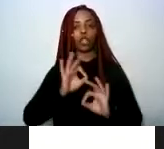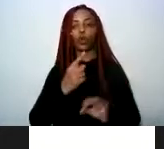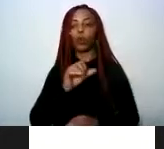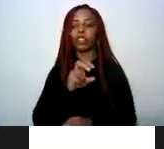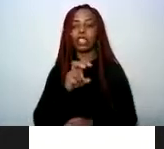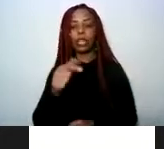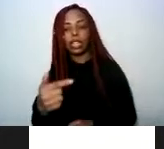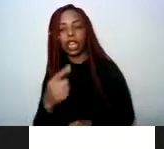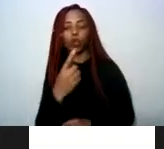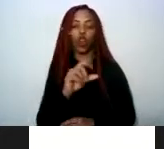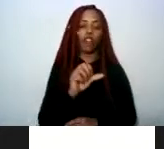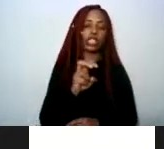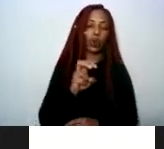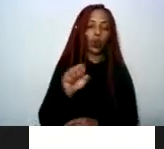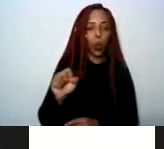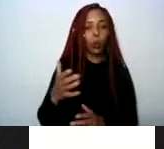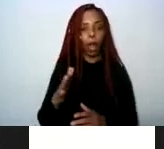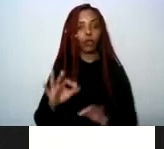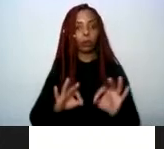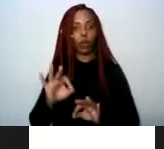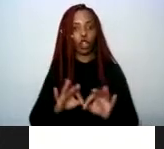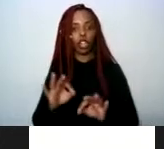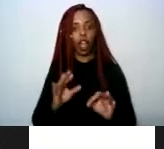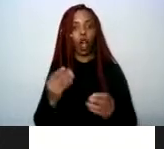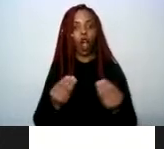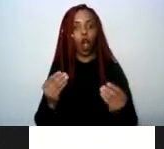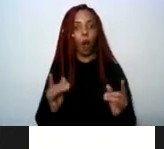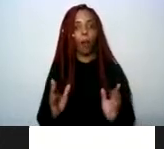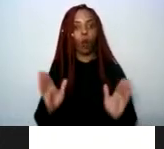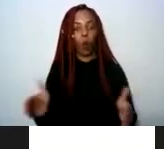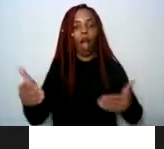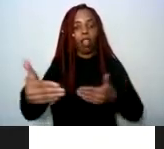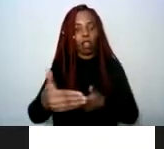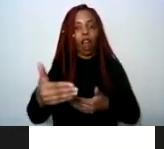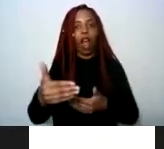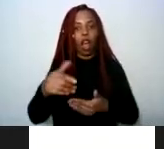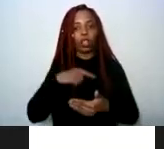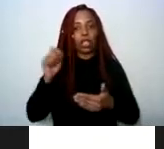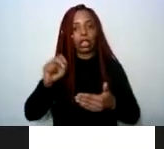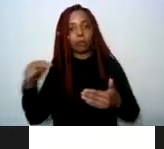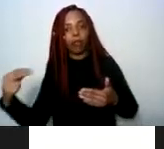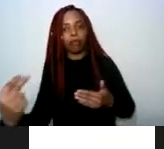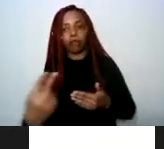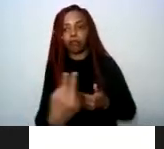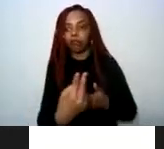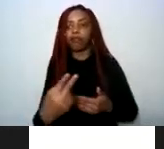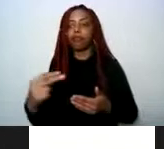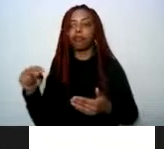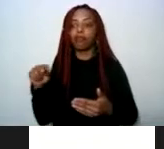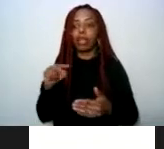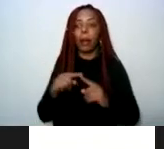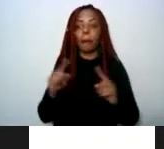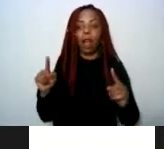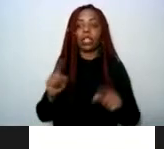58 mais ou menos em formato quadrado em planta em vista das quatro vistas dela ela é contemporânea